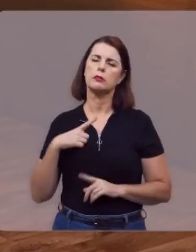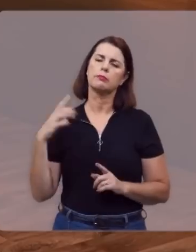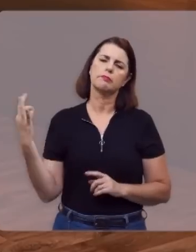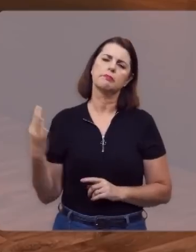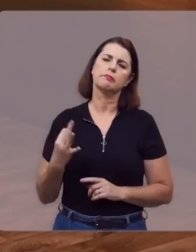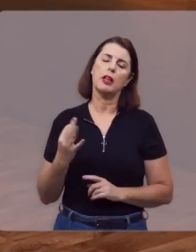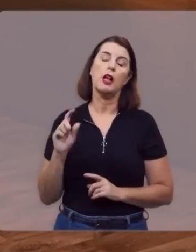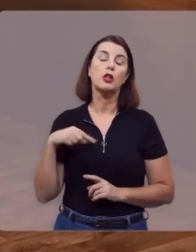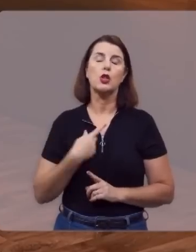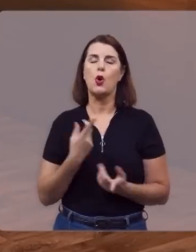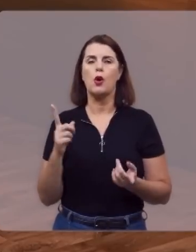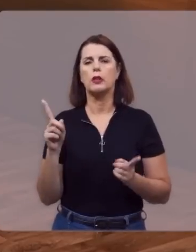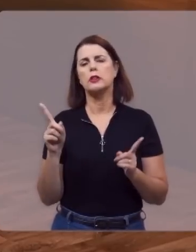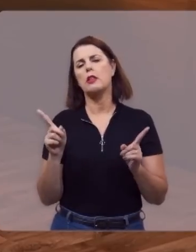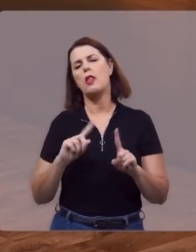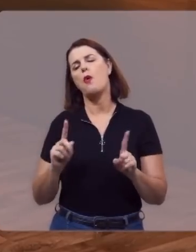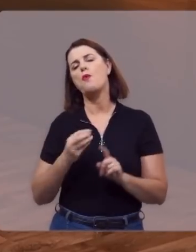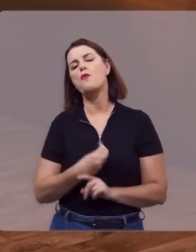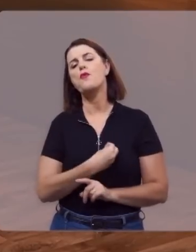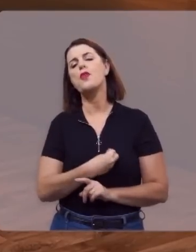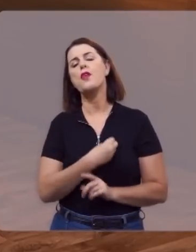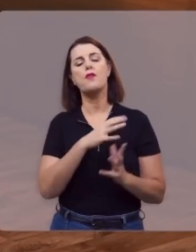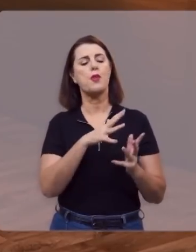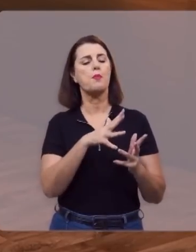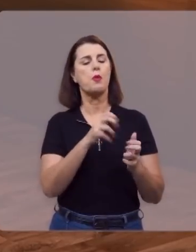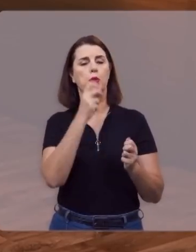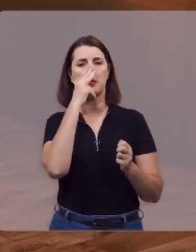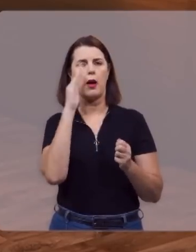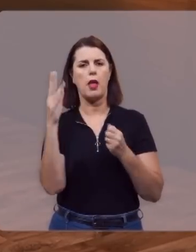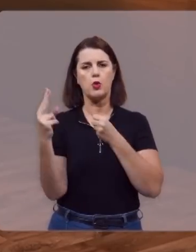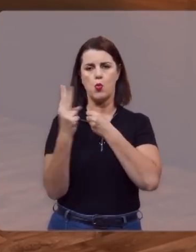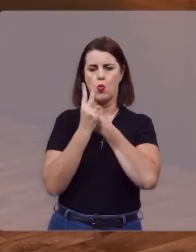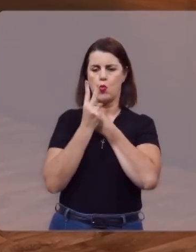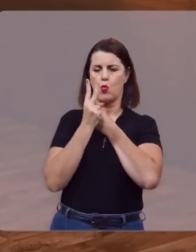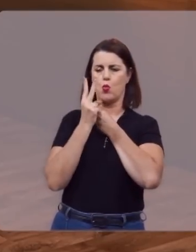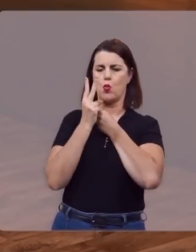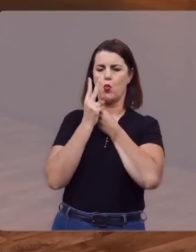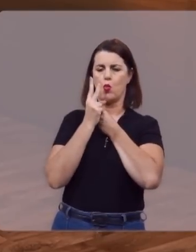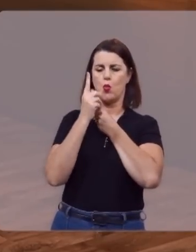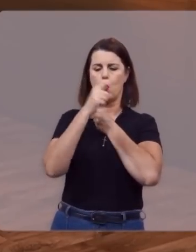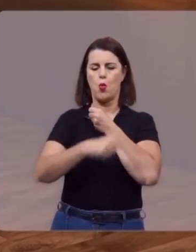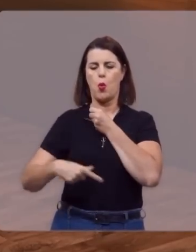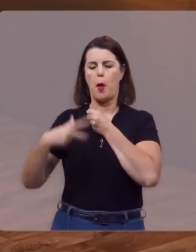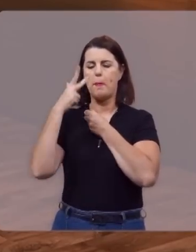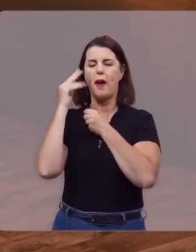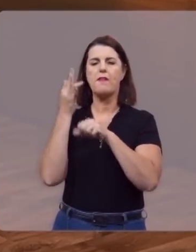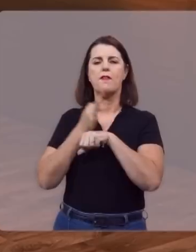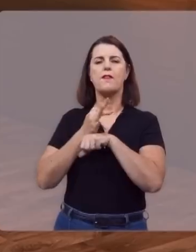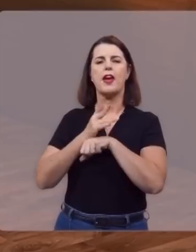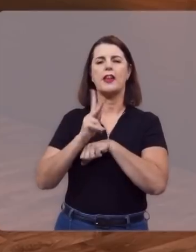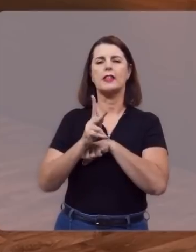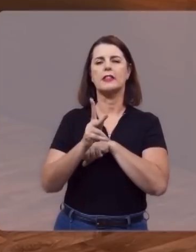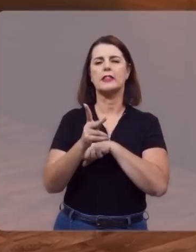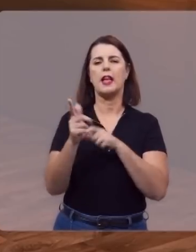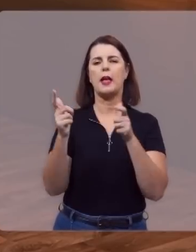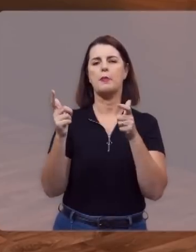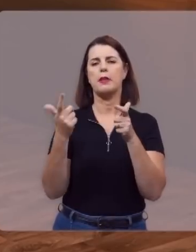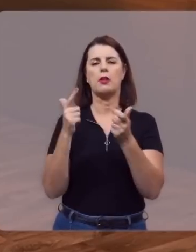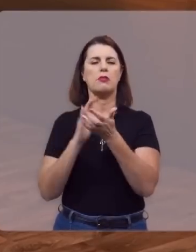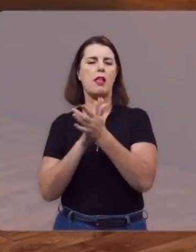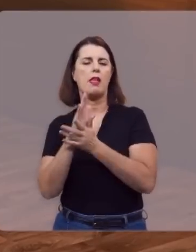Certamente nós não vivemos num mundo blindado, numa colônia de férias, num parque